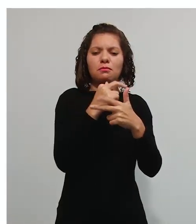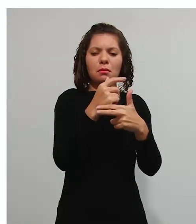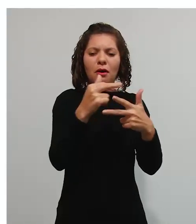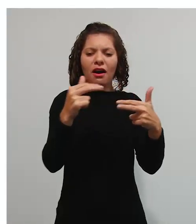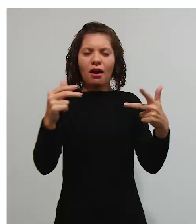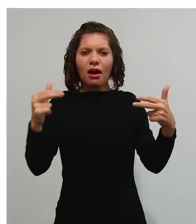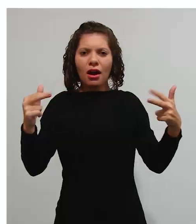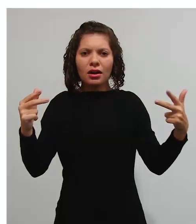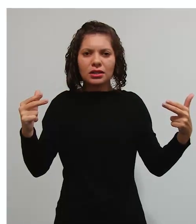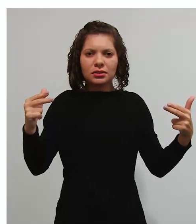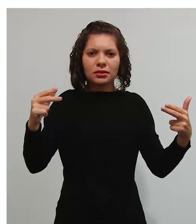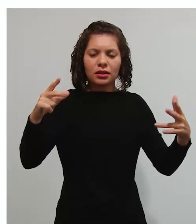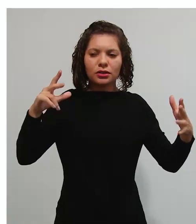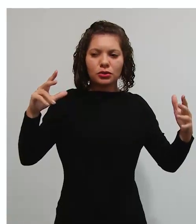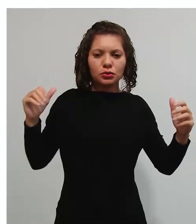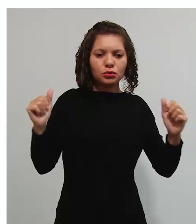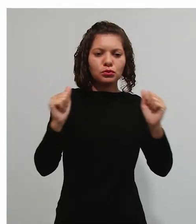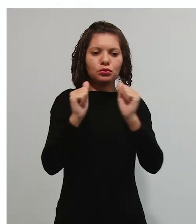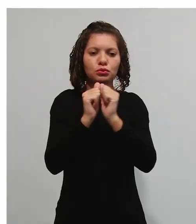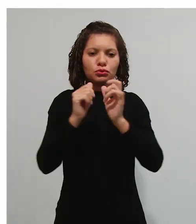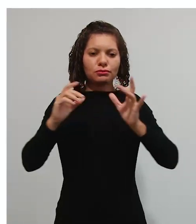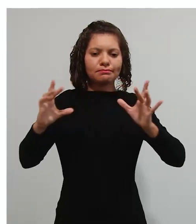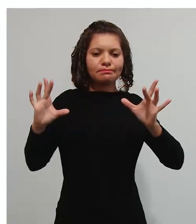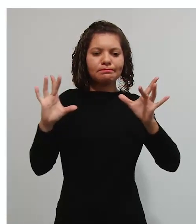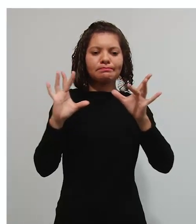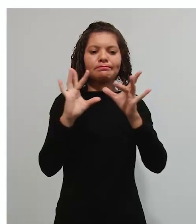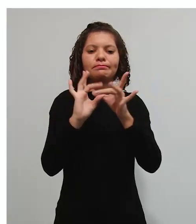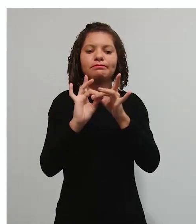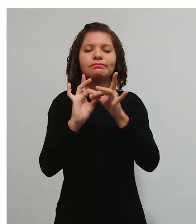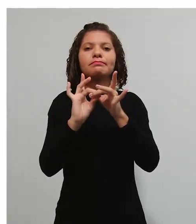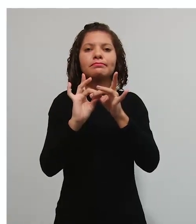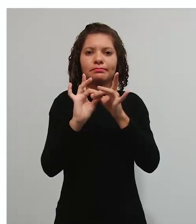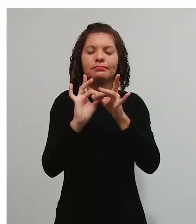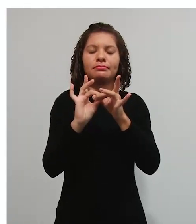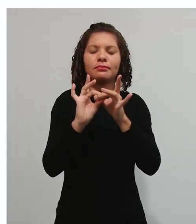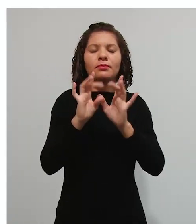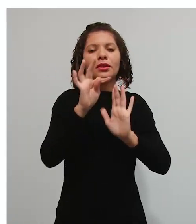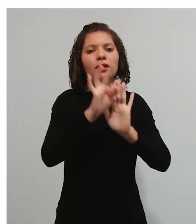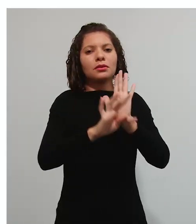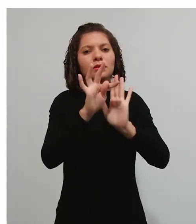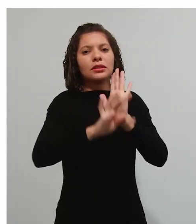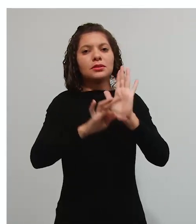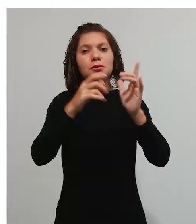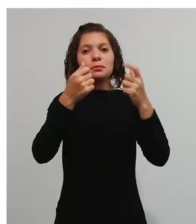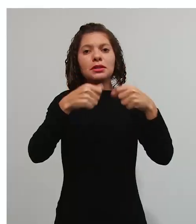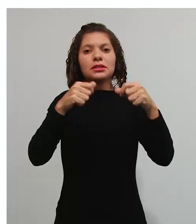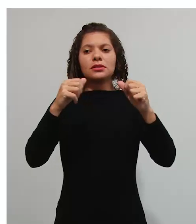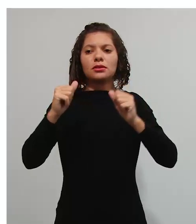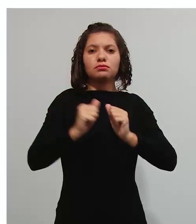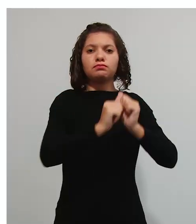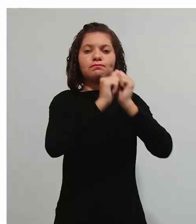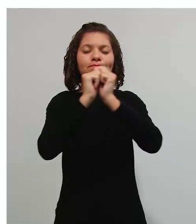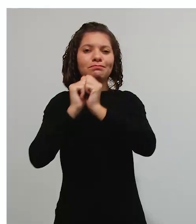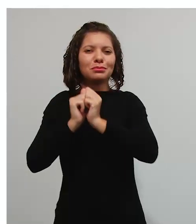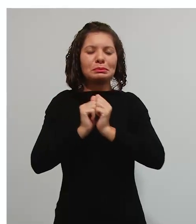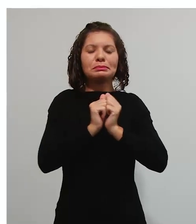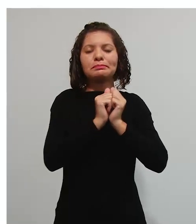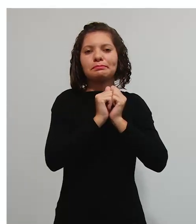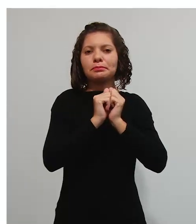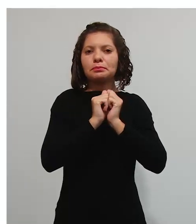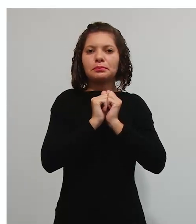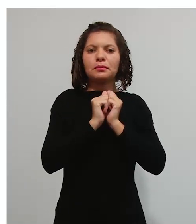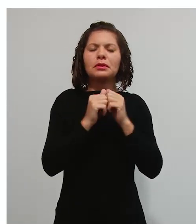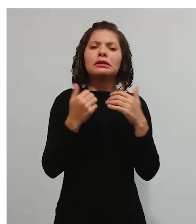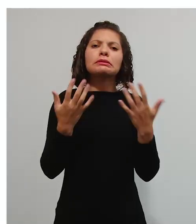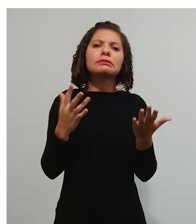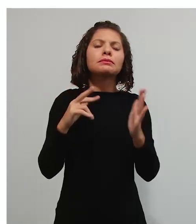texto é um conjunto formado de partes solidárias, ou seja, que o sentido de uma depende das